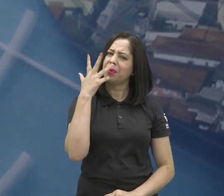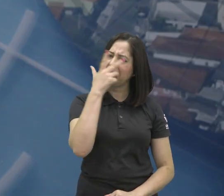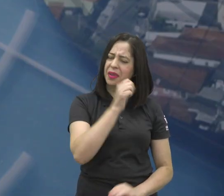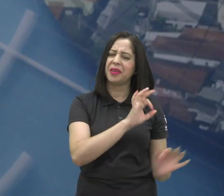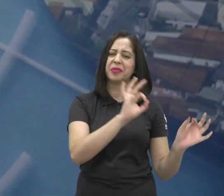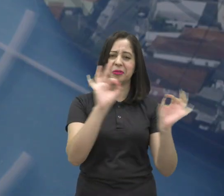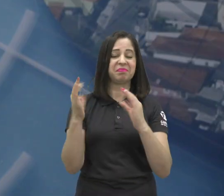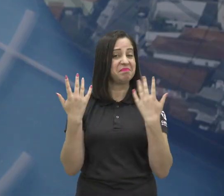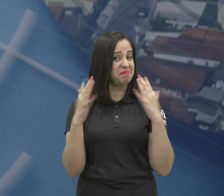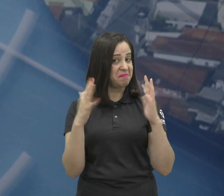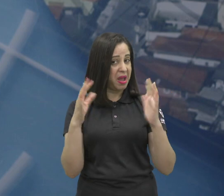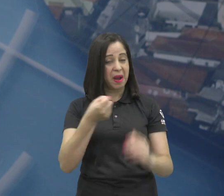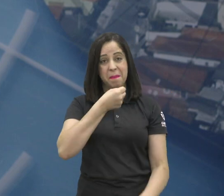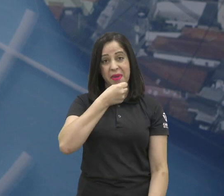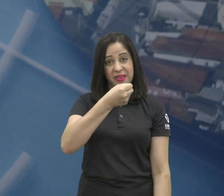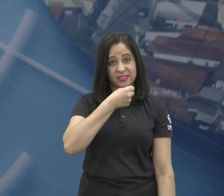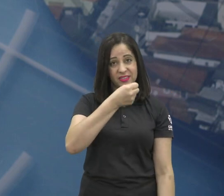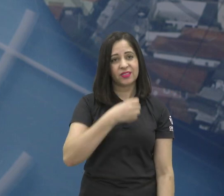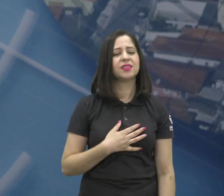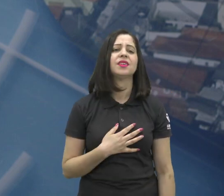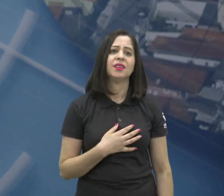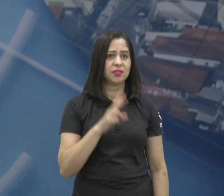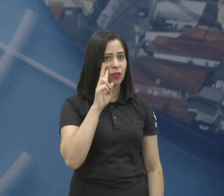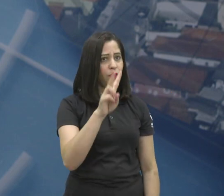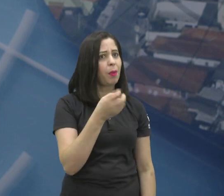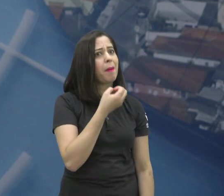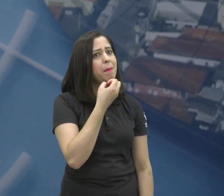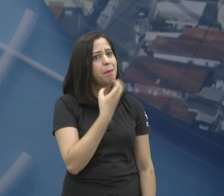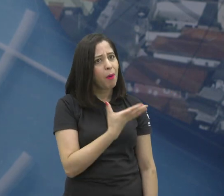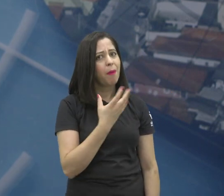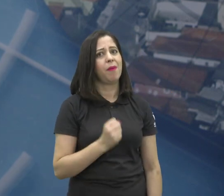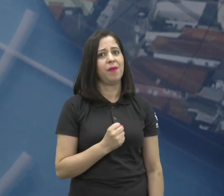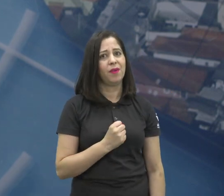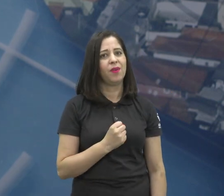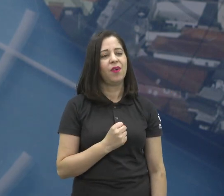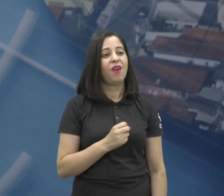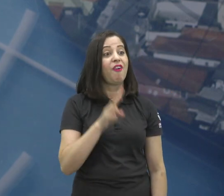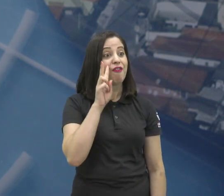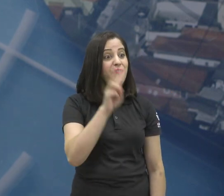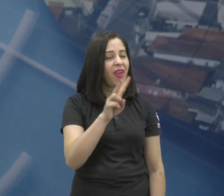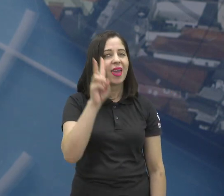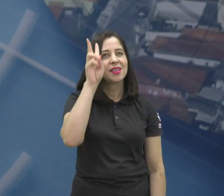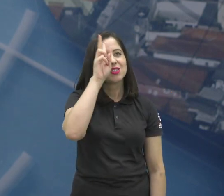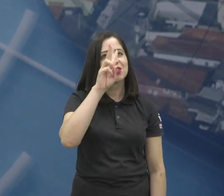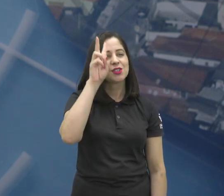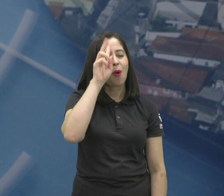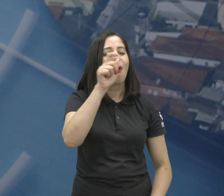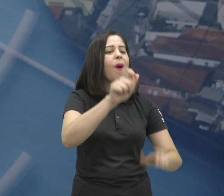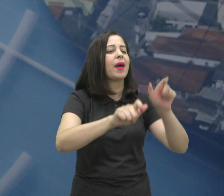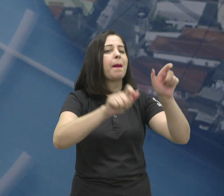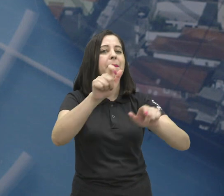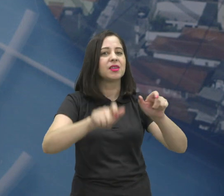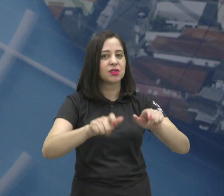Tá aí, então, que matéria bonita, parabéns pela reportagem, Matheus. E como é bom, né, a gente conhecer, ouvir